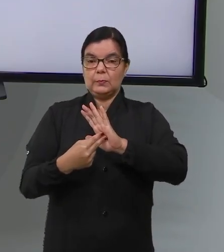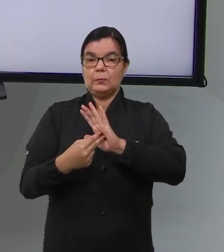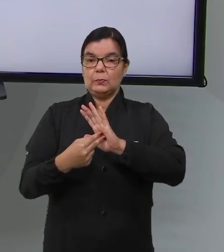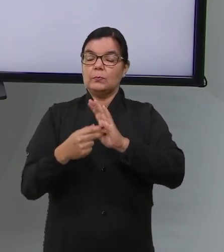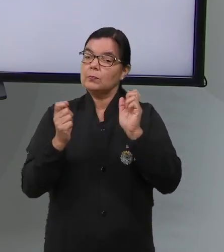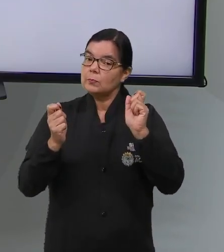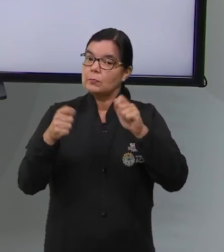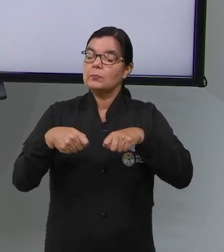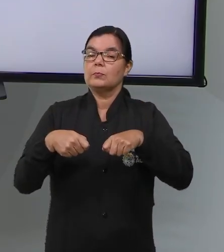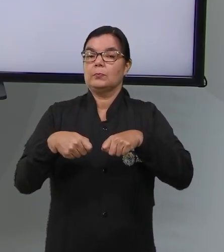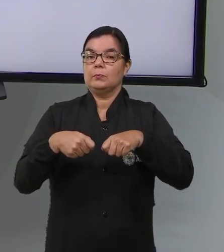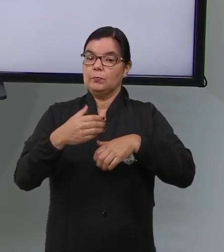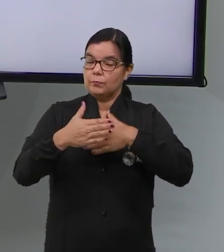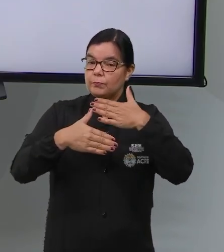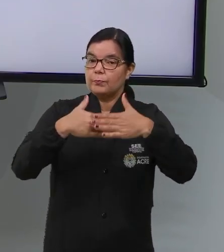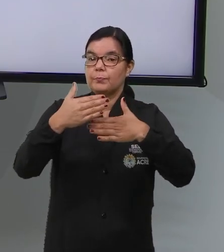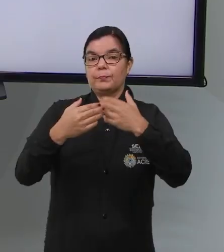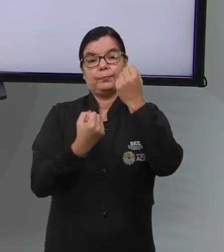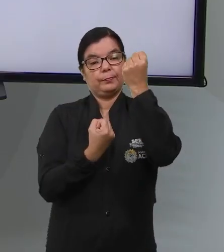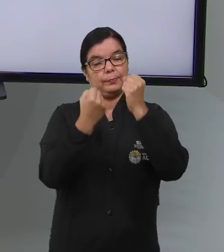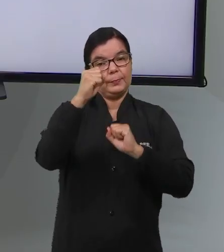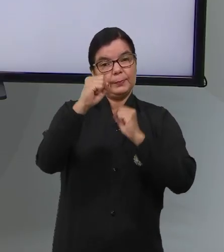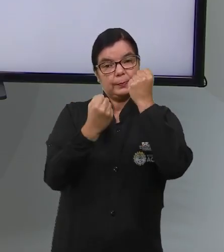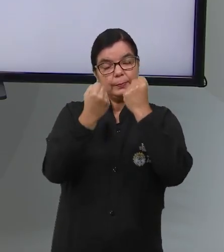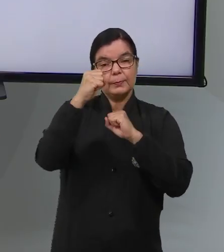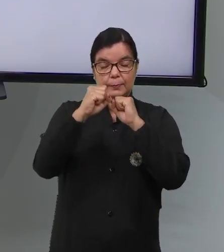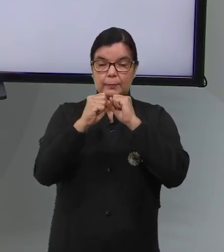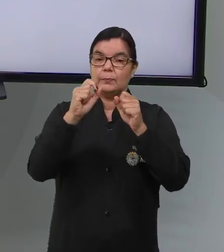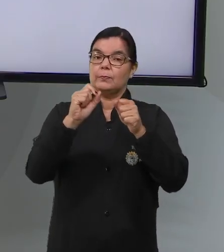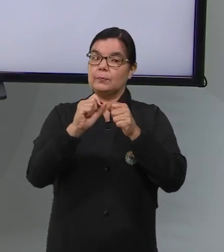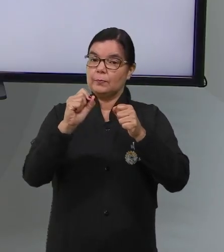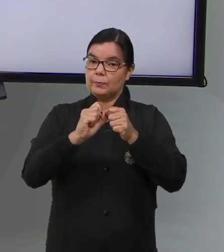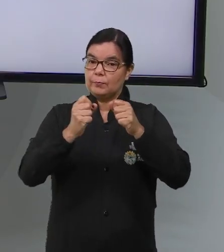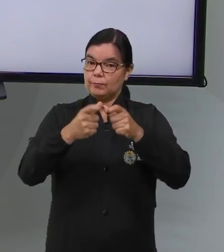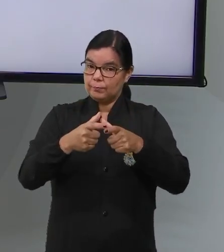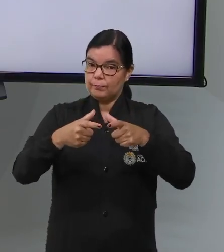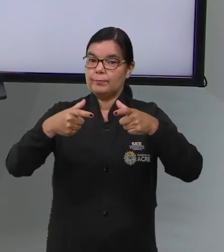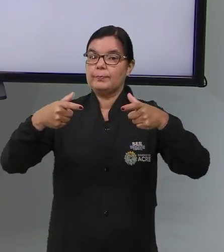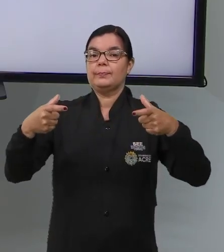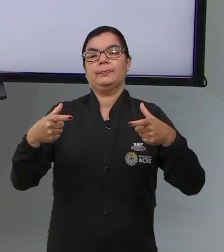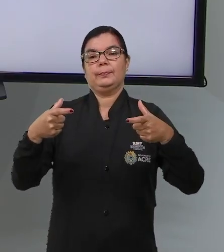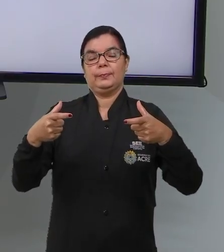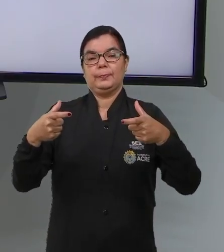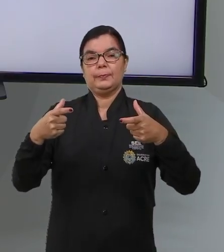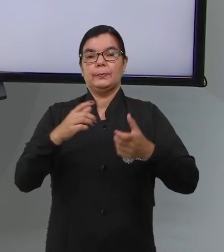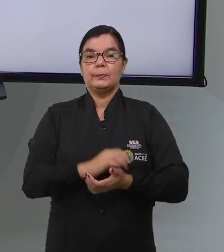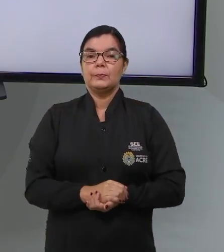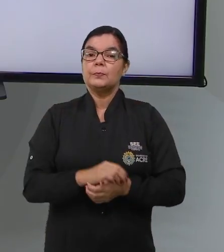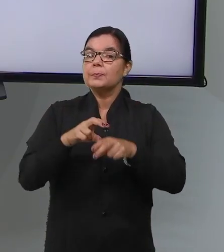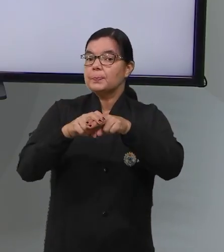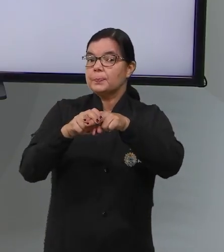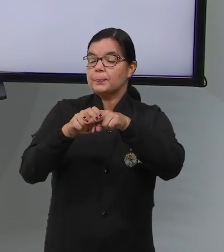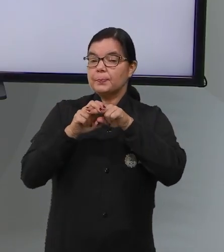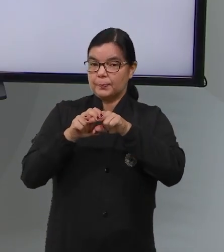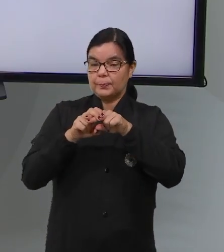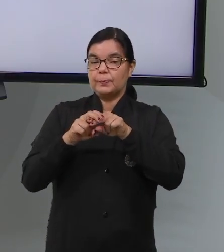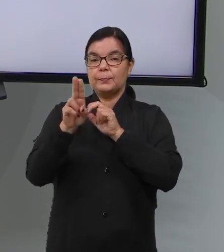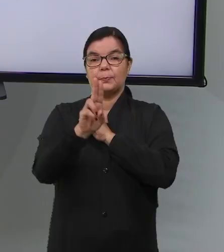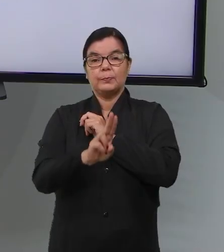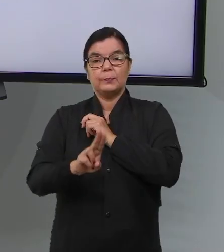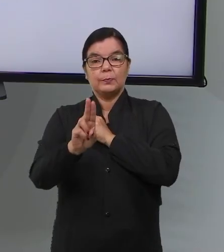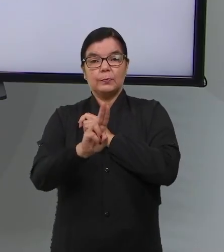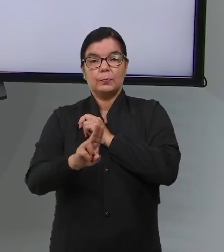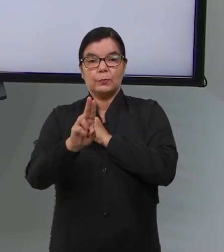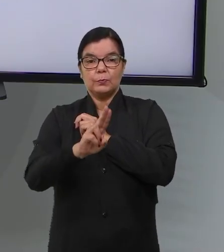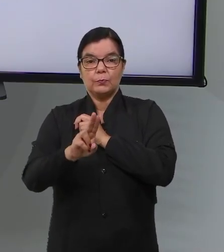que a produtividade nas fábricas e nas indústrias acabe permanecendo. Por isso, a utilização